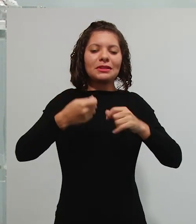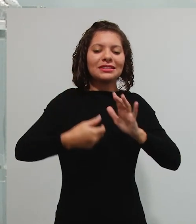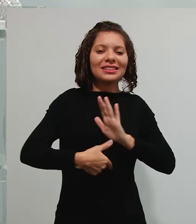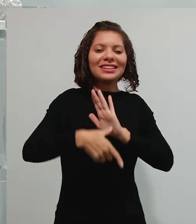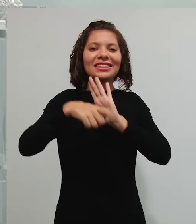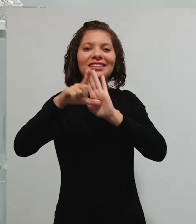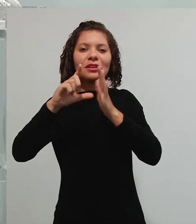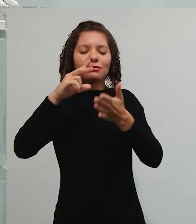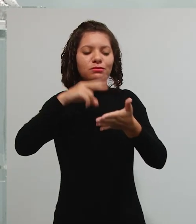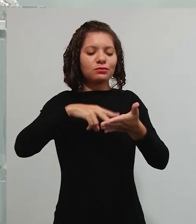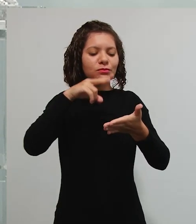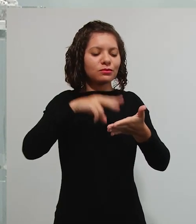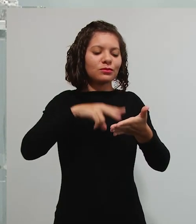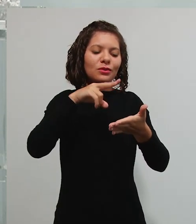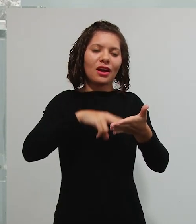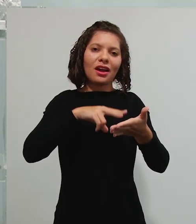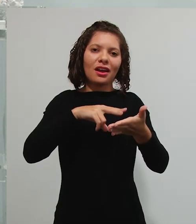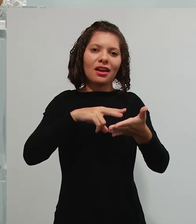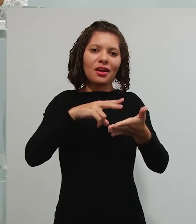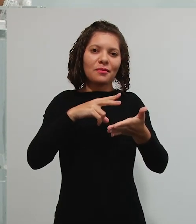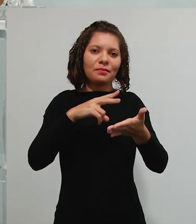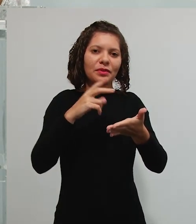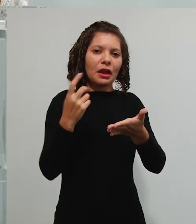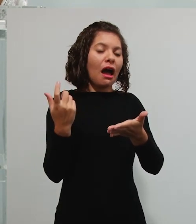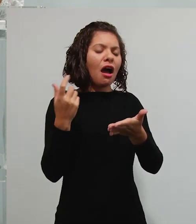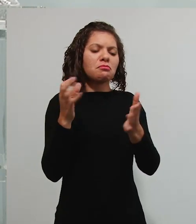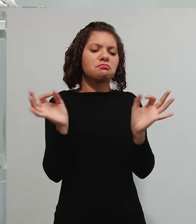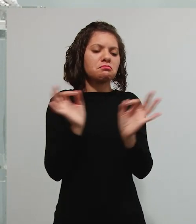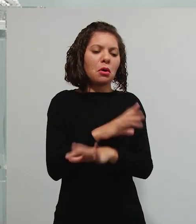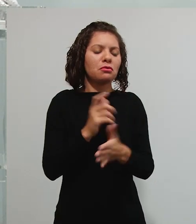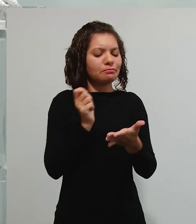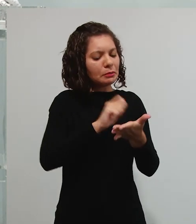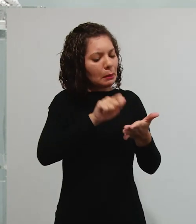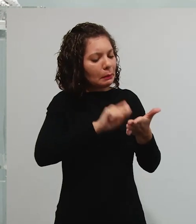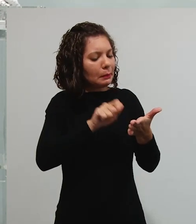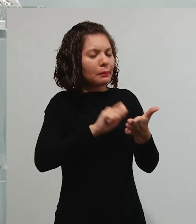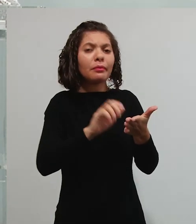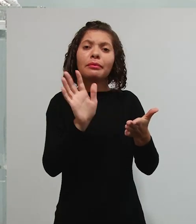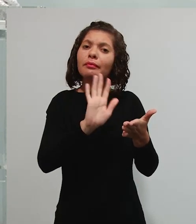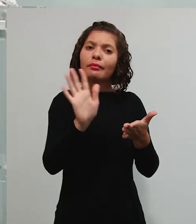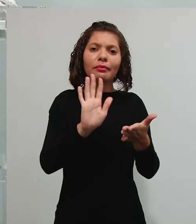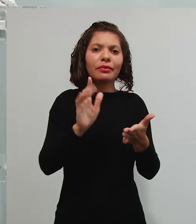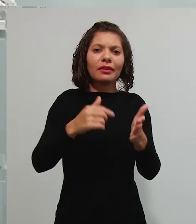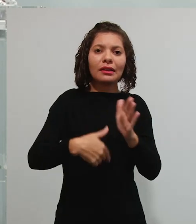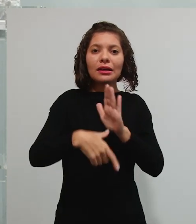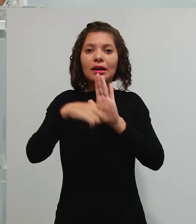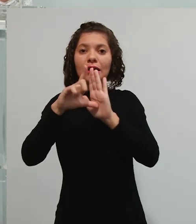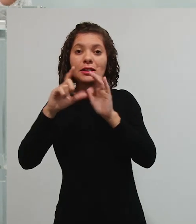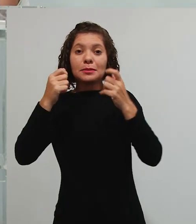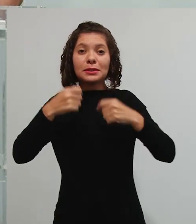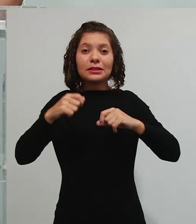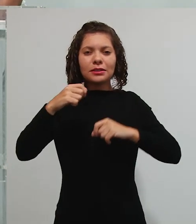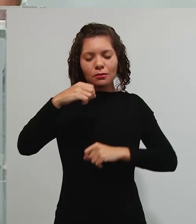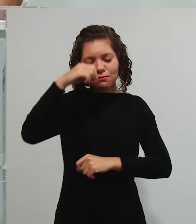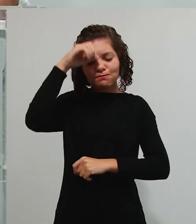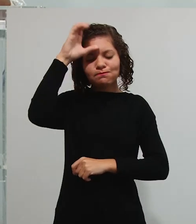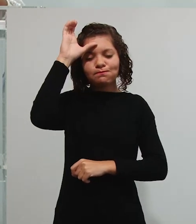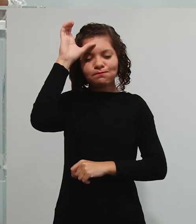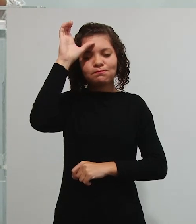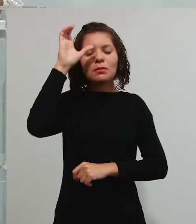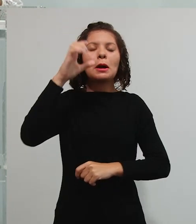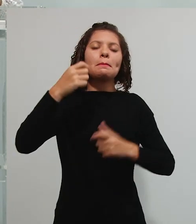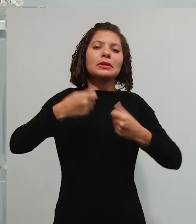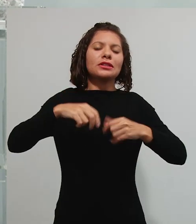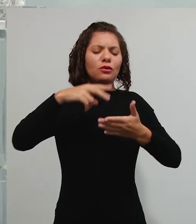leitura. Para nós escrevermos sobre um tema, nós precisamos ter conhecimento sobre esse tema, sobre esse assunto. Isso envolve